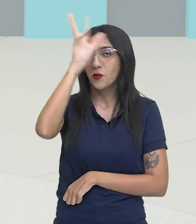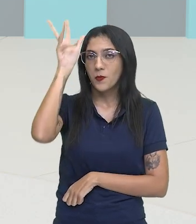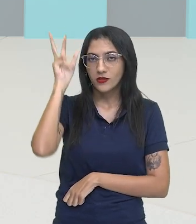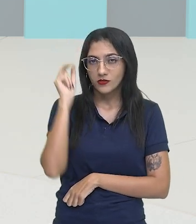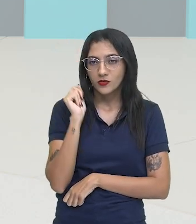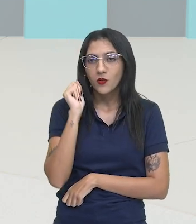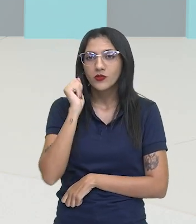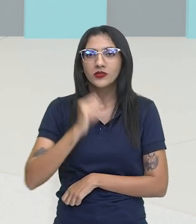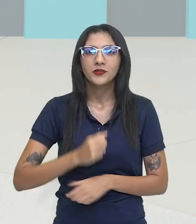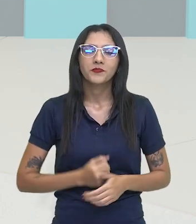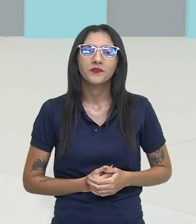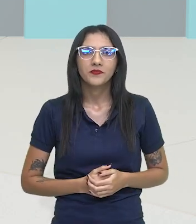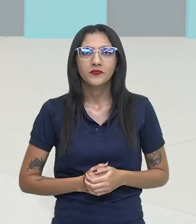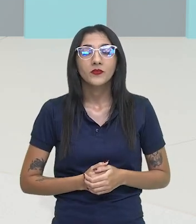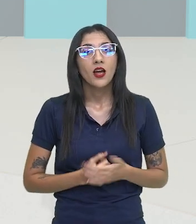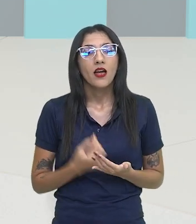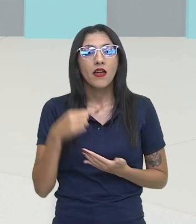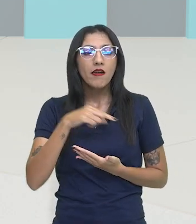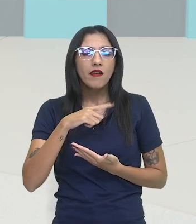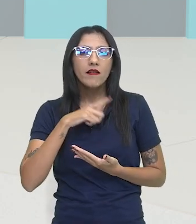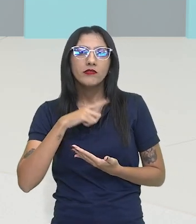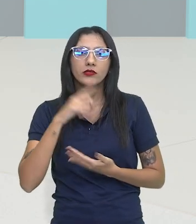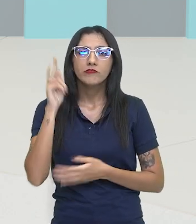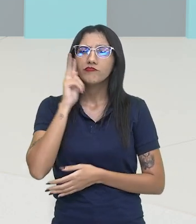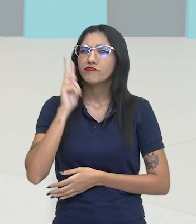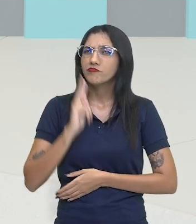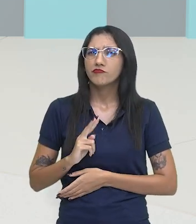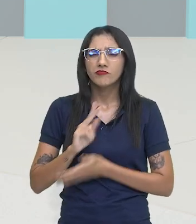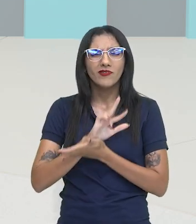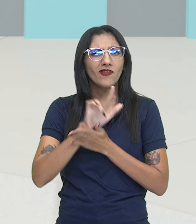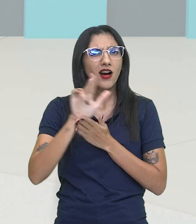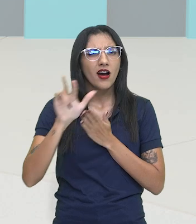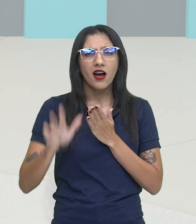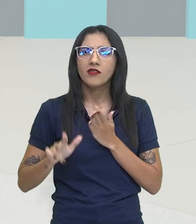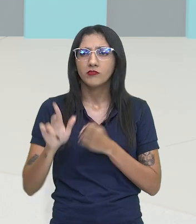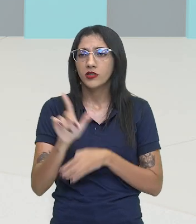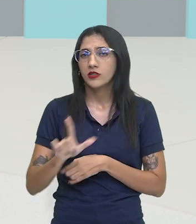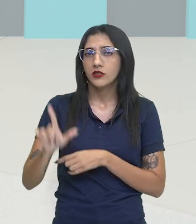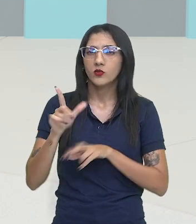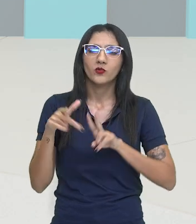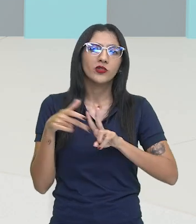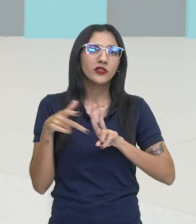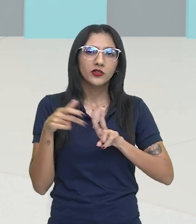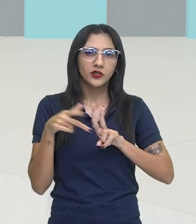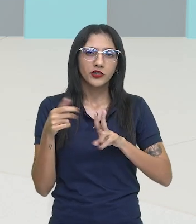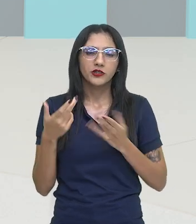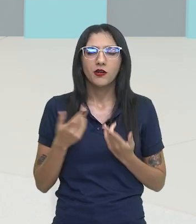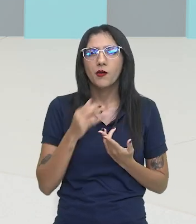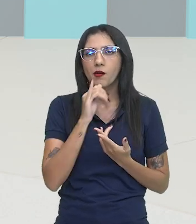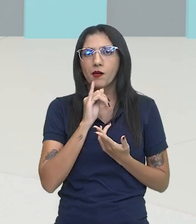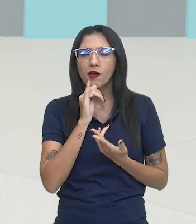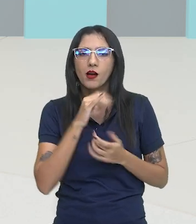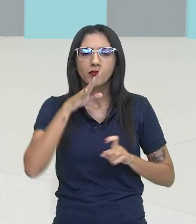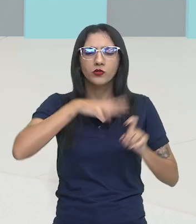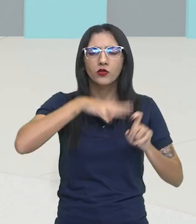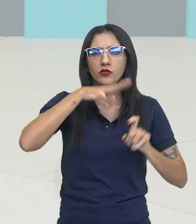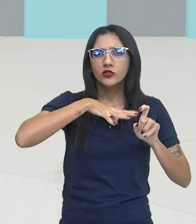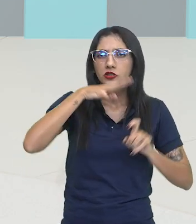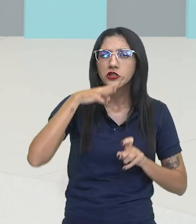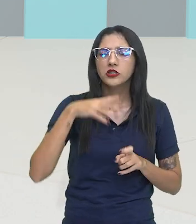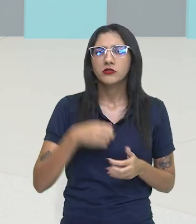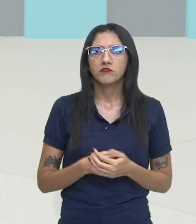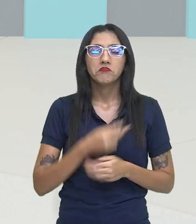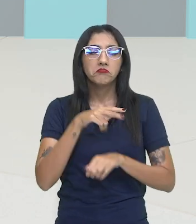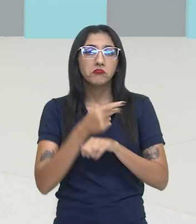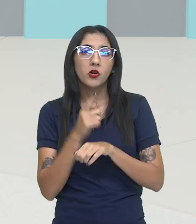amazonense. E ele trabalha com temas gerais da literatura indígena. Ele trabalha com mitologia, depois